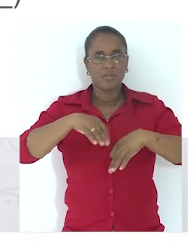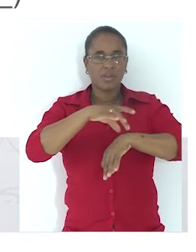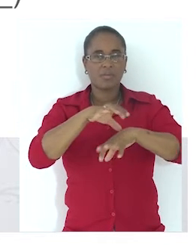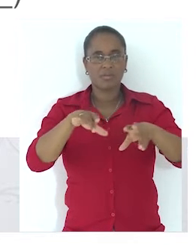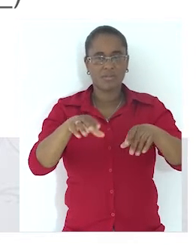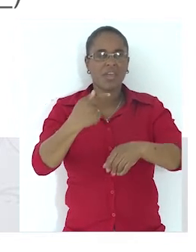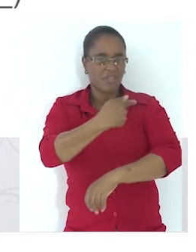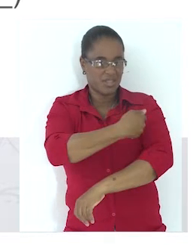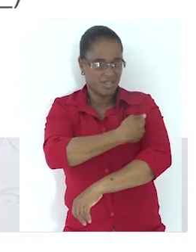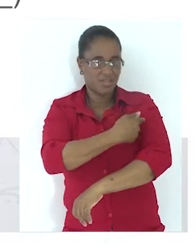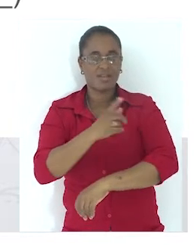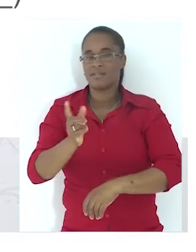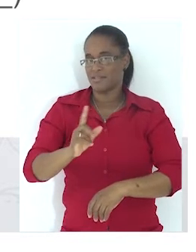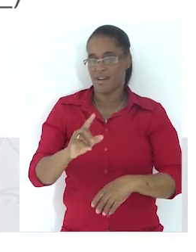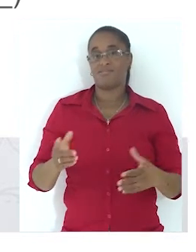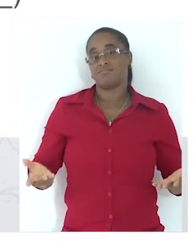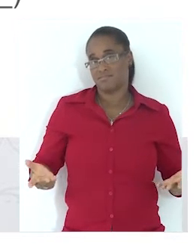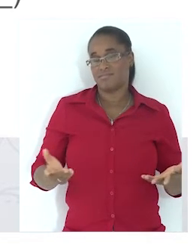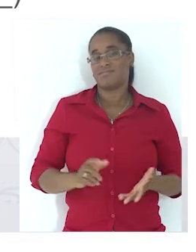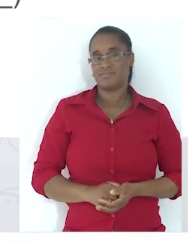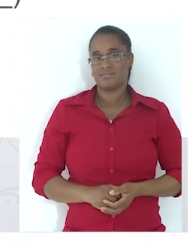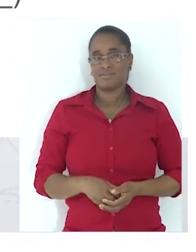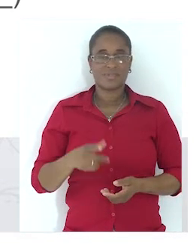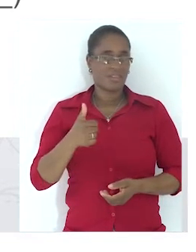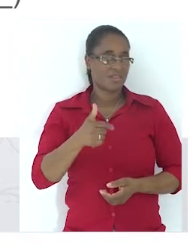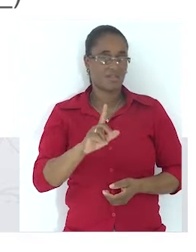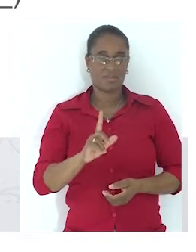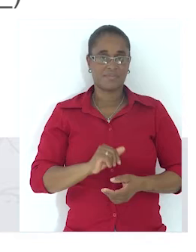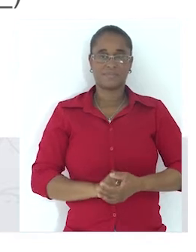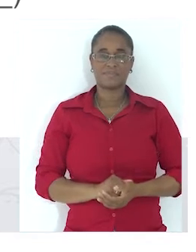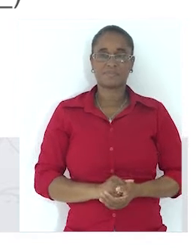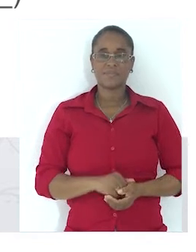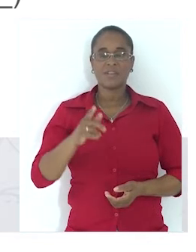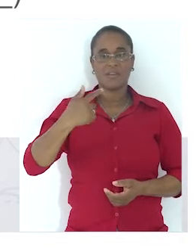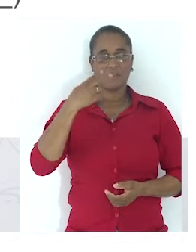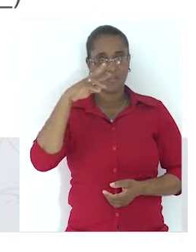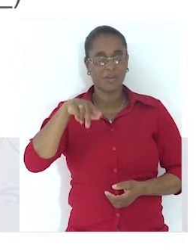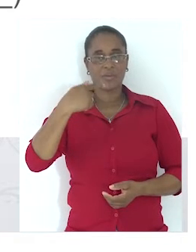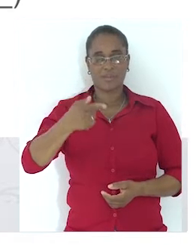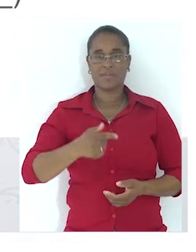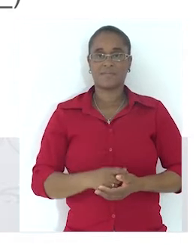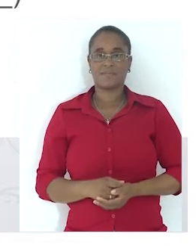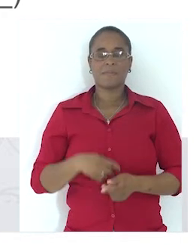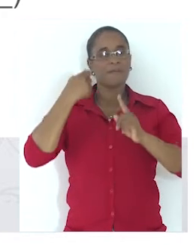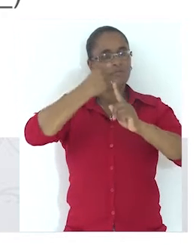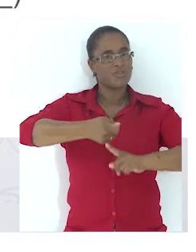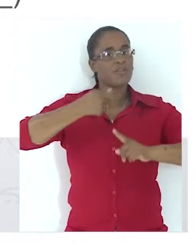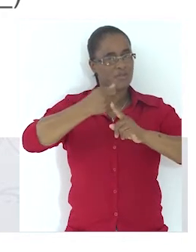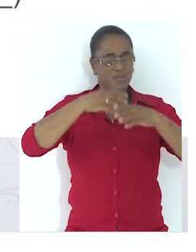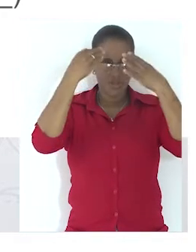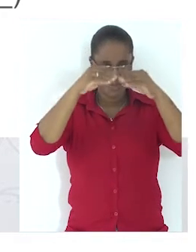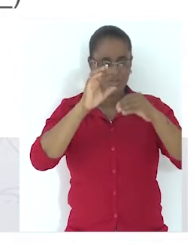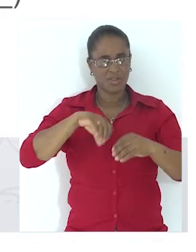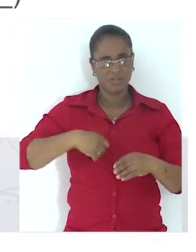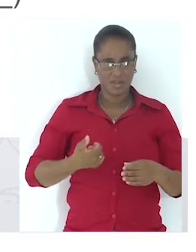alguma vacina? Não? Então, não presta. Vamos ver outra. Os desafios de ensino em